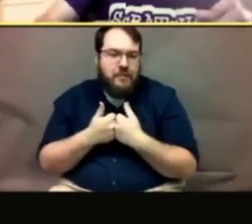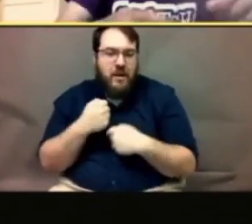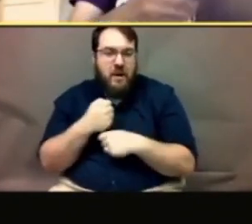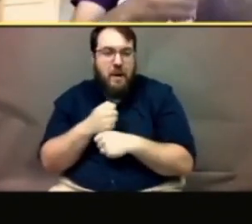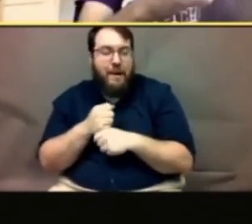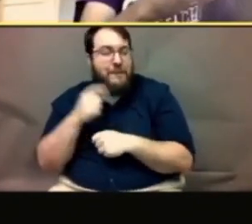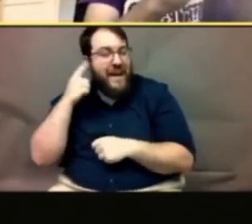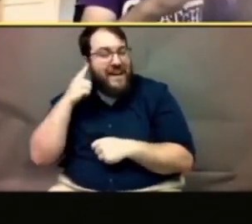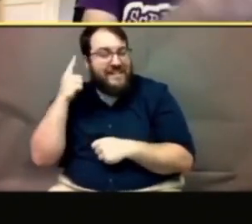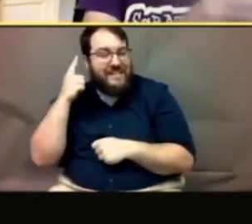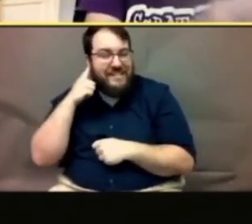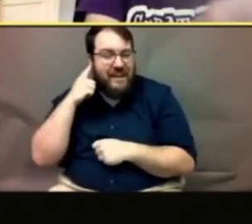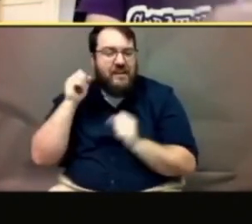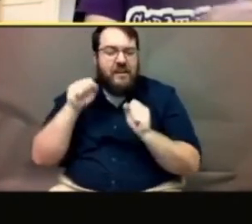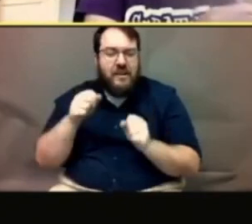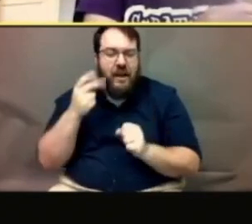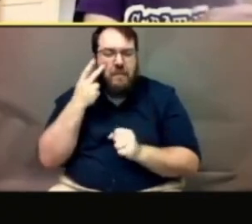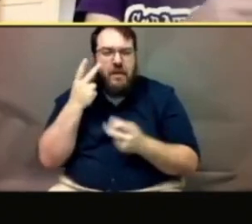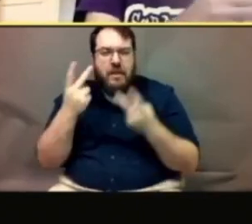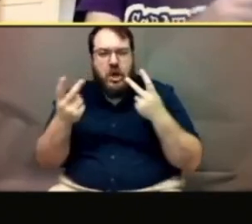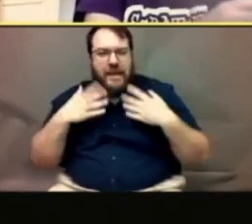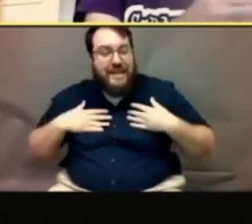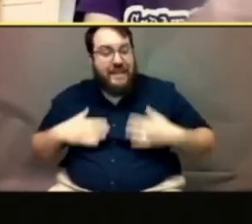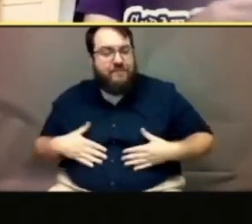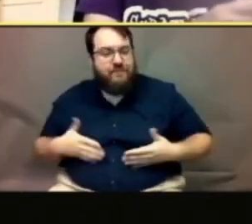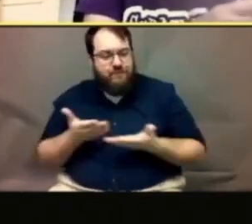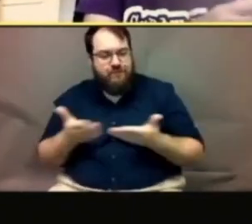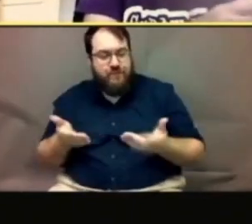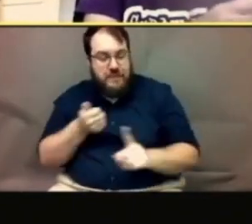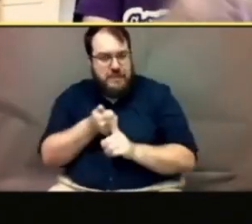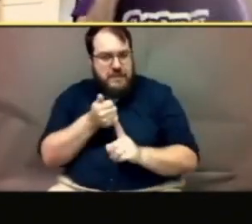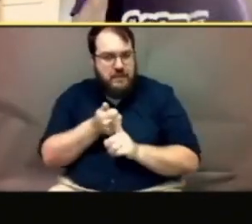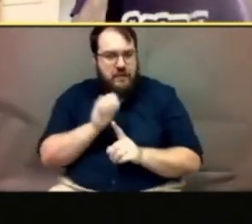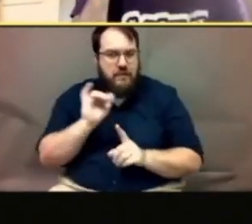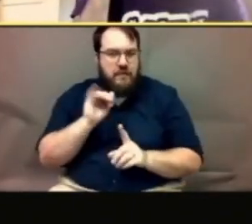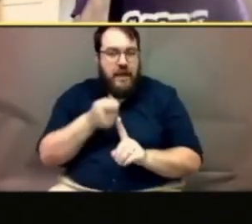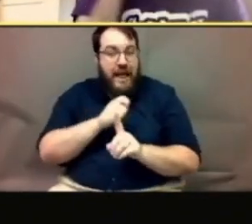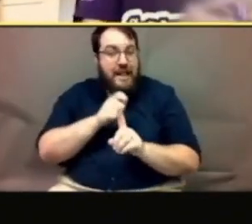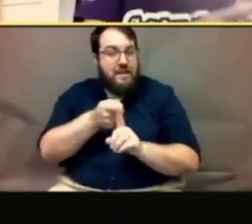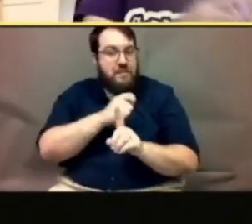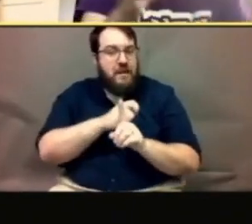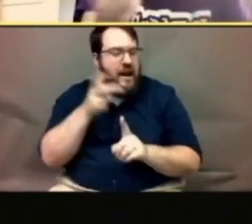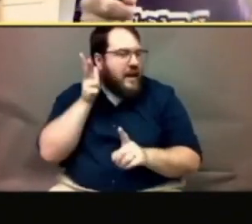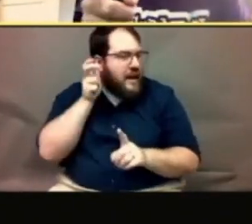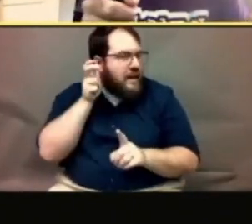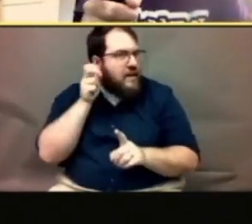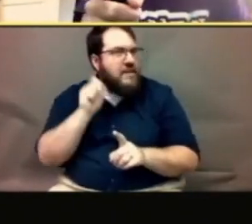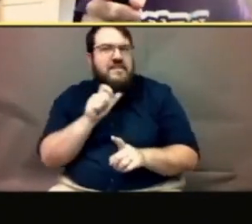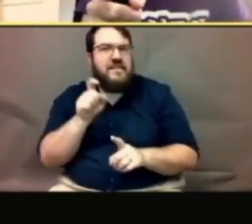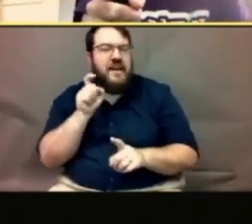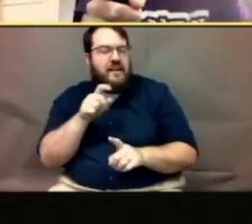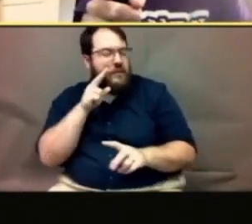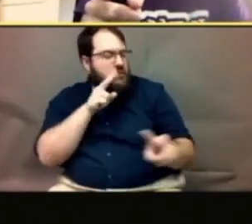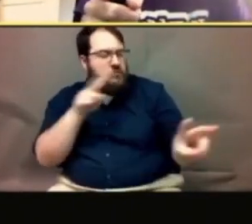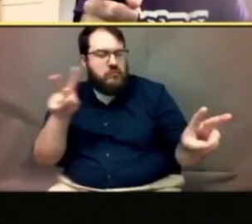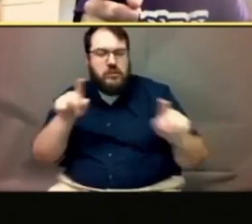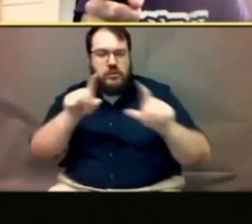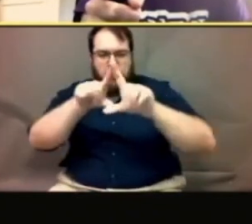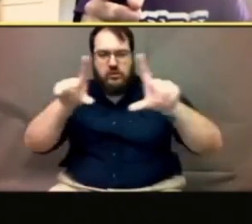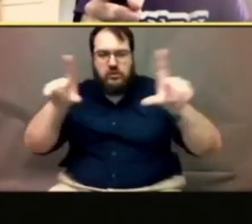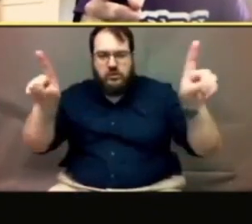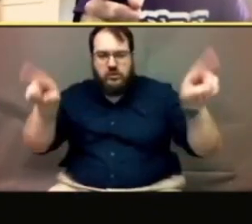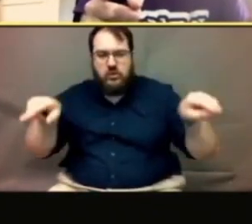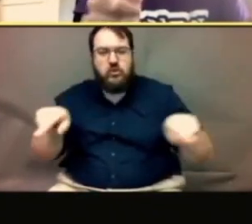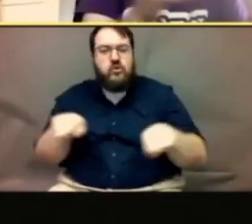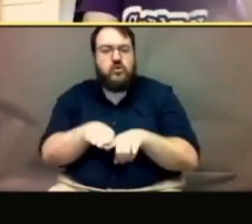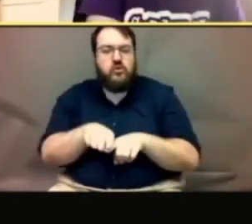mas também você cria sons e você pode olhar para coisa física tipo a banana você pode ouvir a